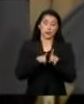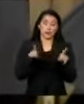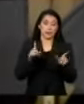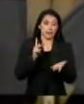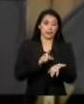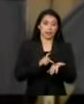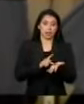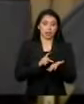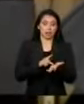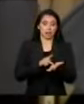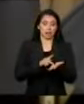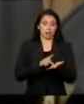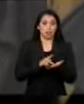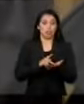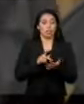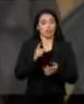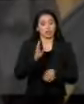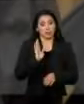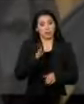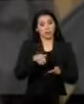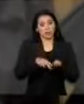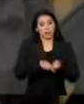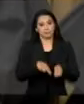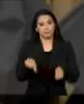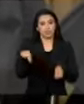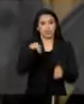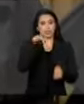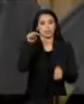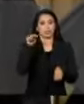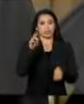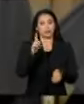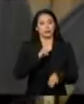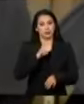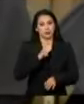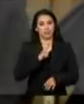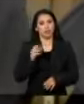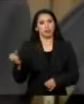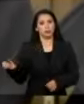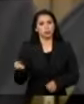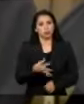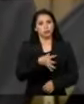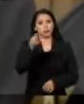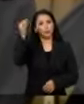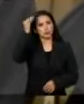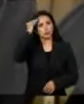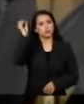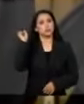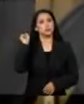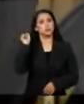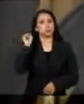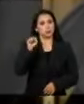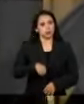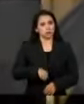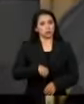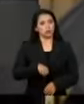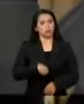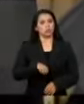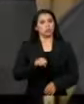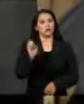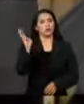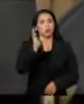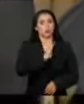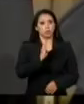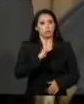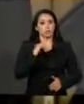Vossas Excelências, em todas as vênias, que temos novos ares, sim. O Brasil passou